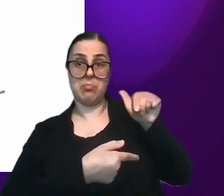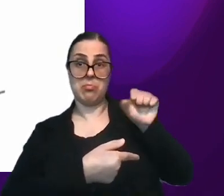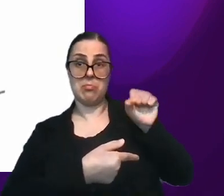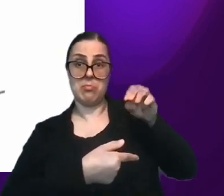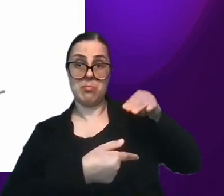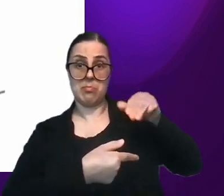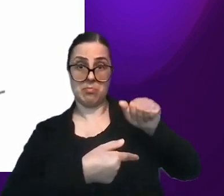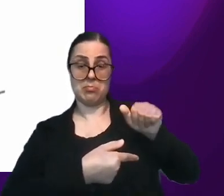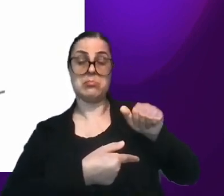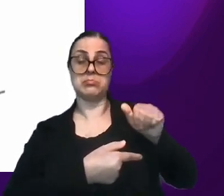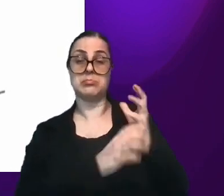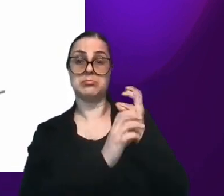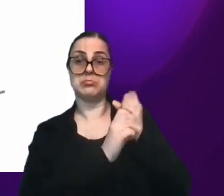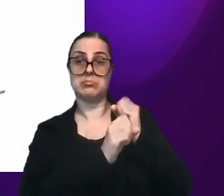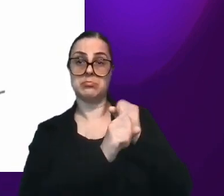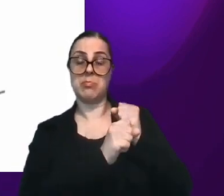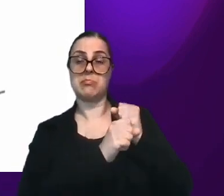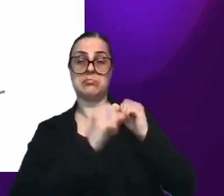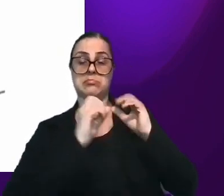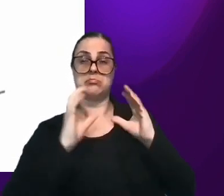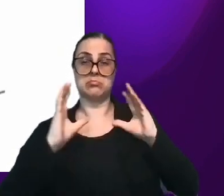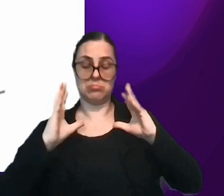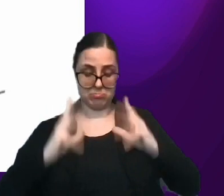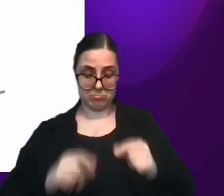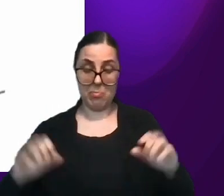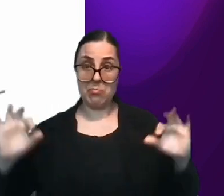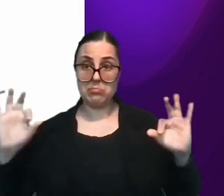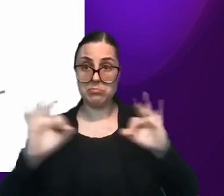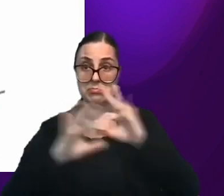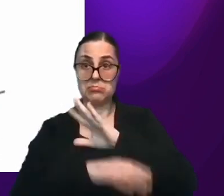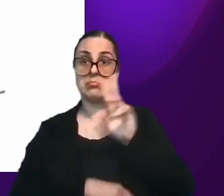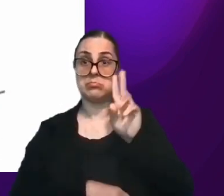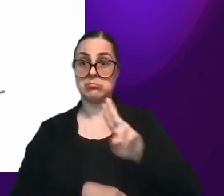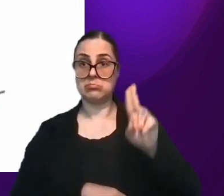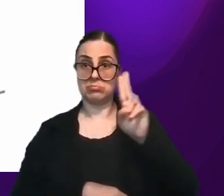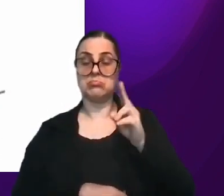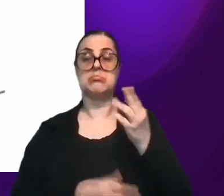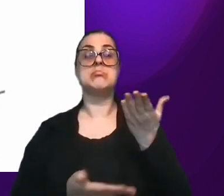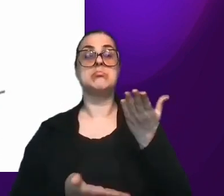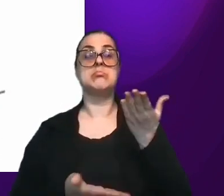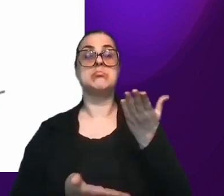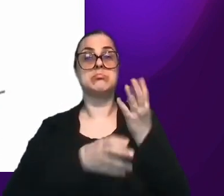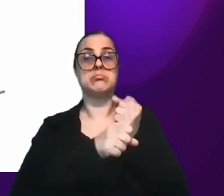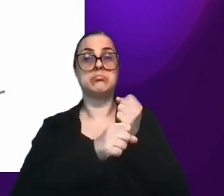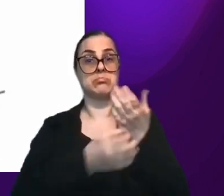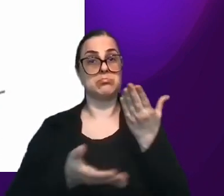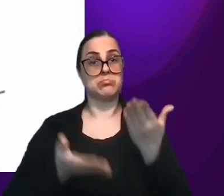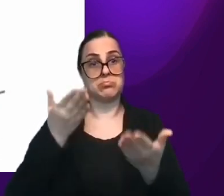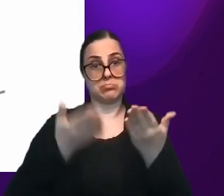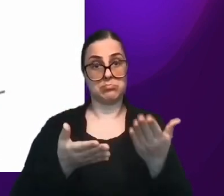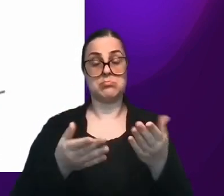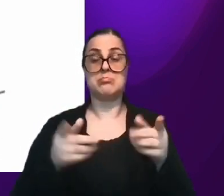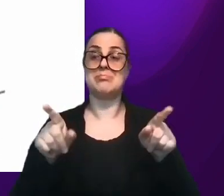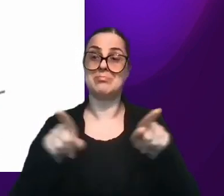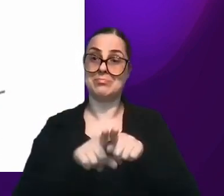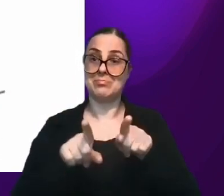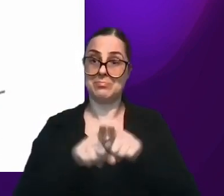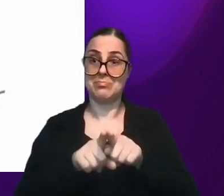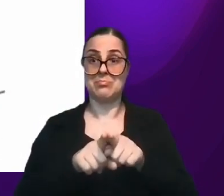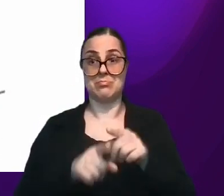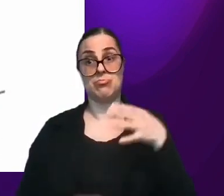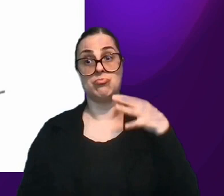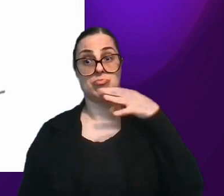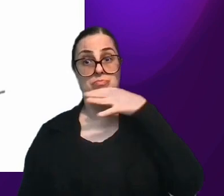citrática total, ou seja, o fluxo plasmático renal, menos o hematócrito, né? Obviamente, é a